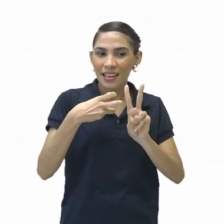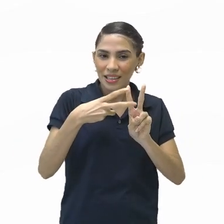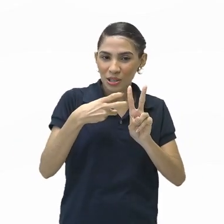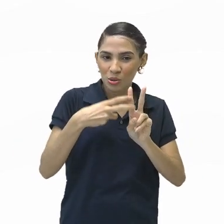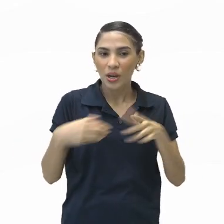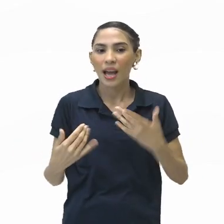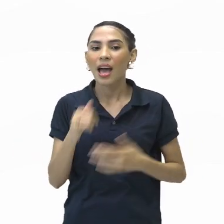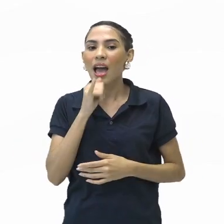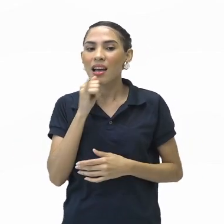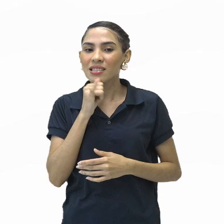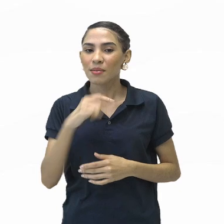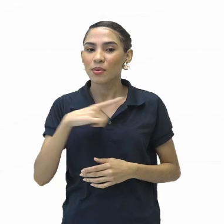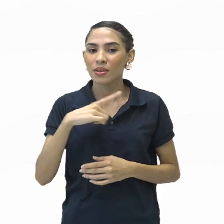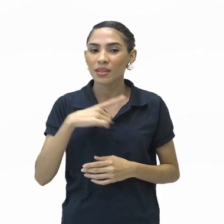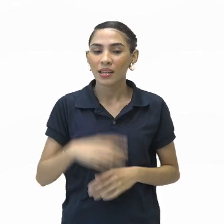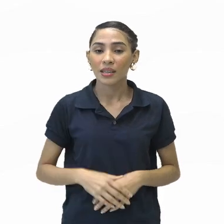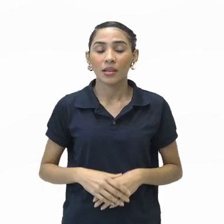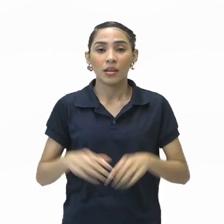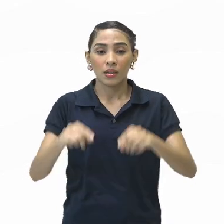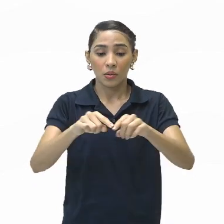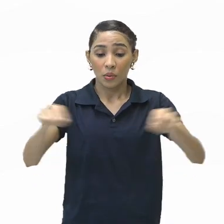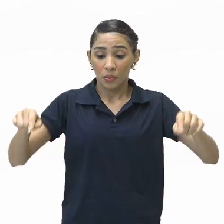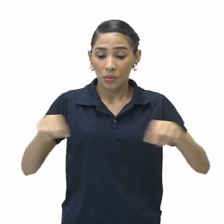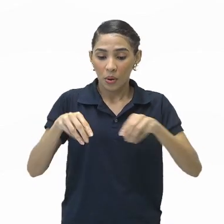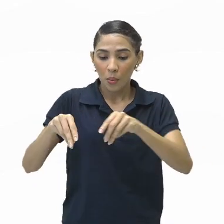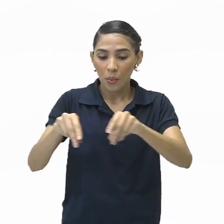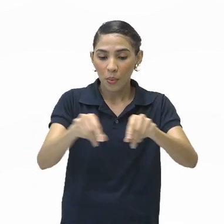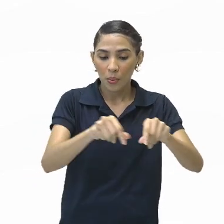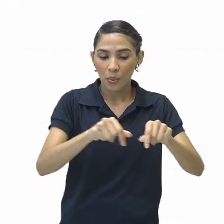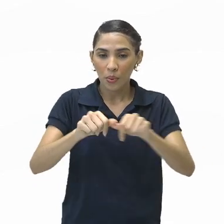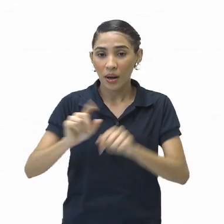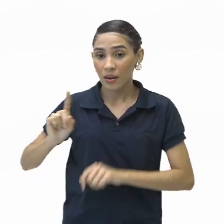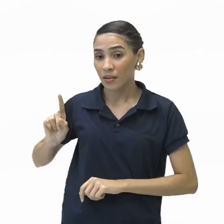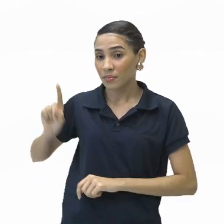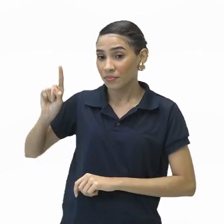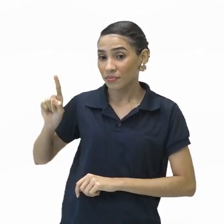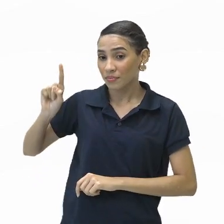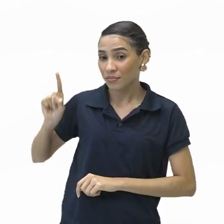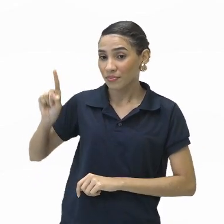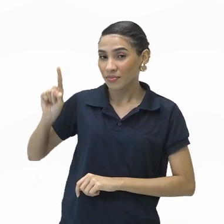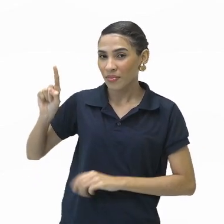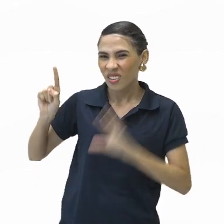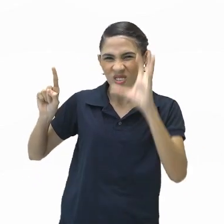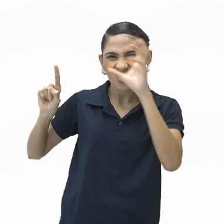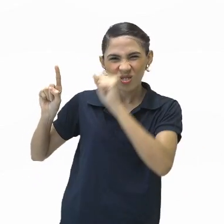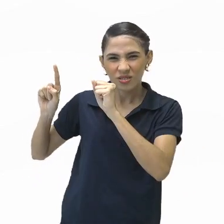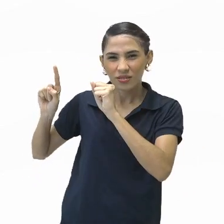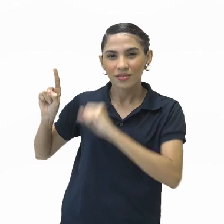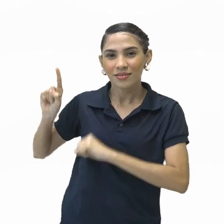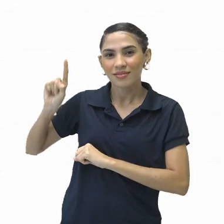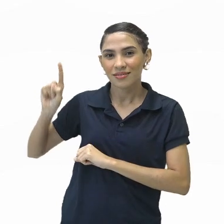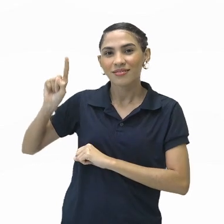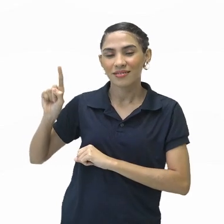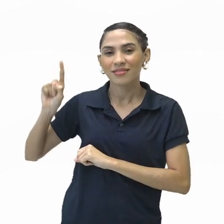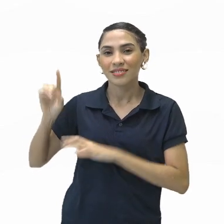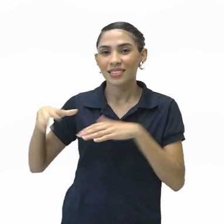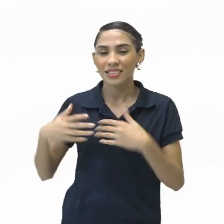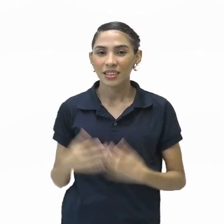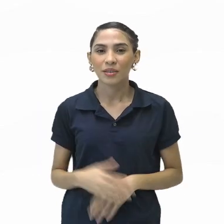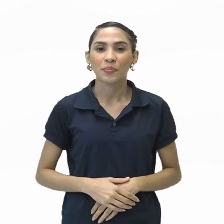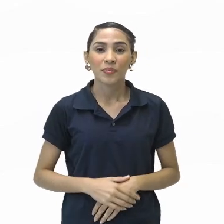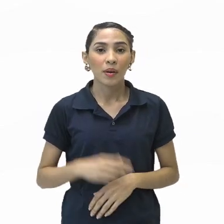quando a gente tem um solo como esse aí que a gente está vendo, bem escuro, bem rico em matéria